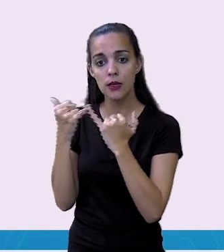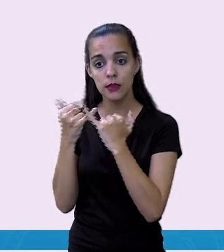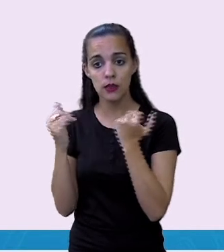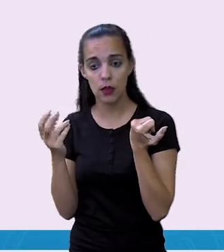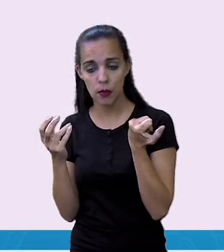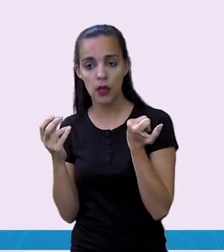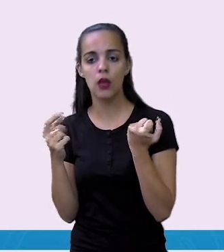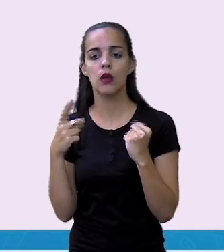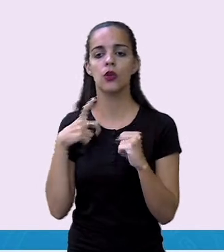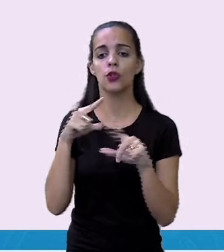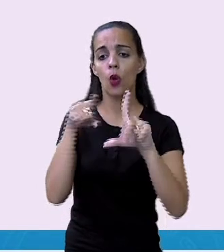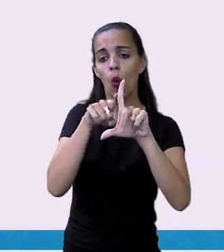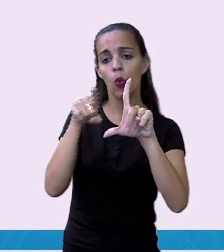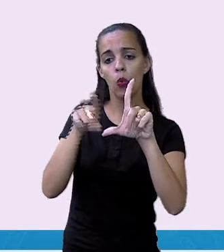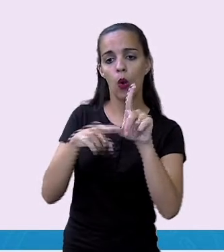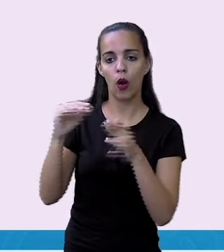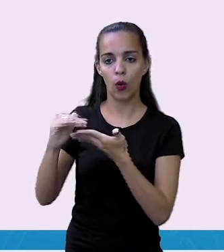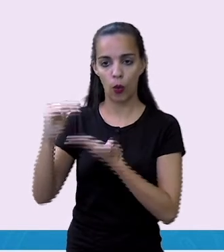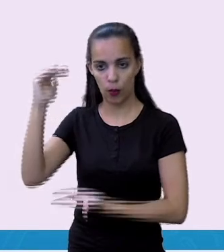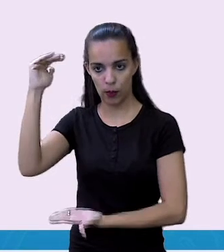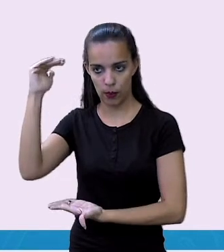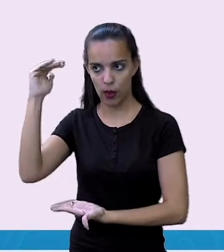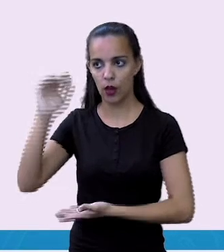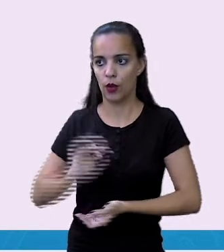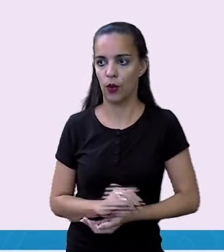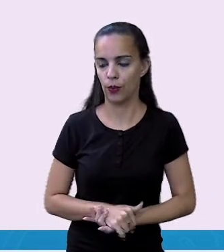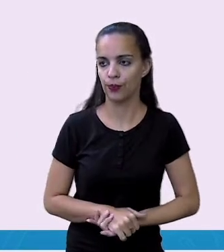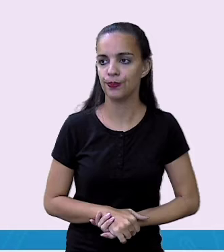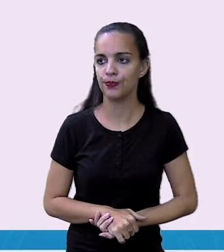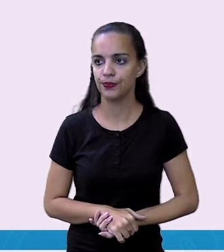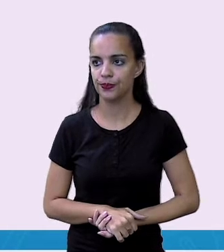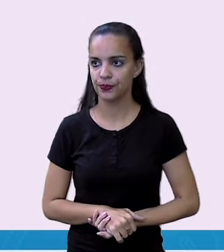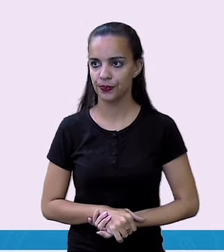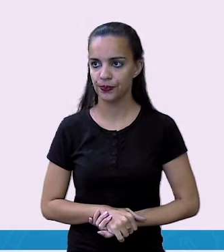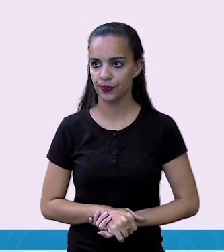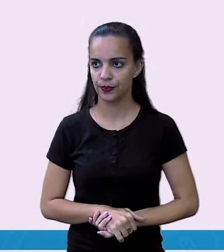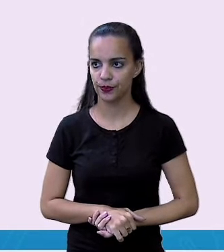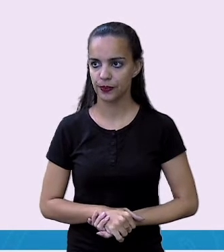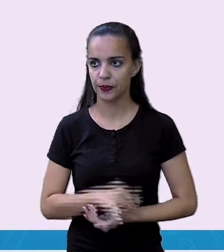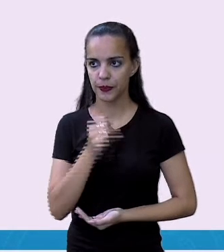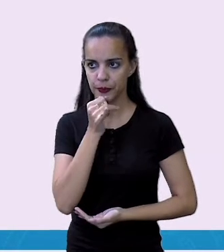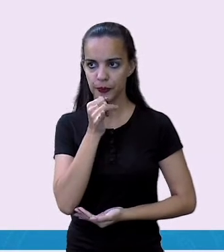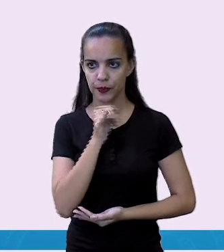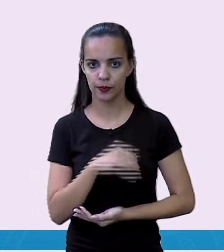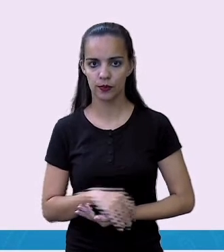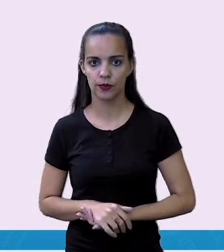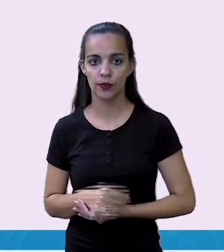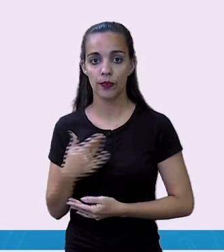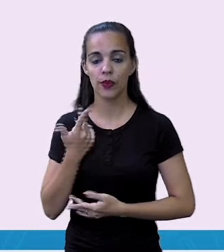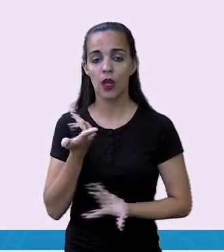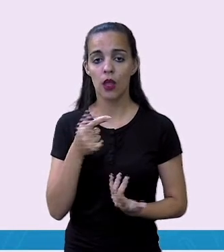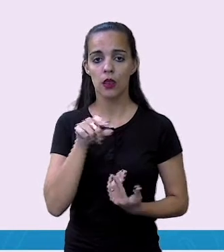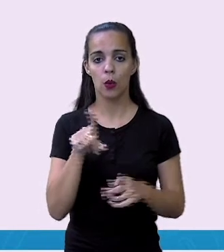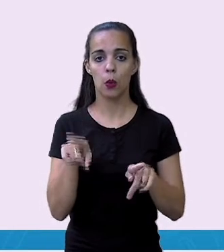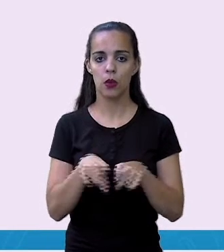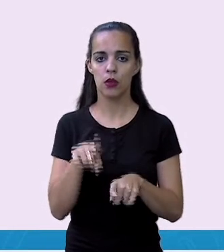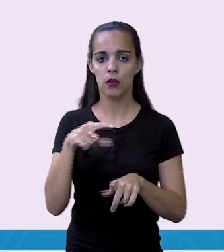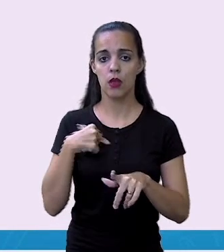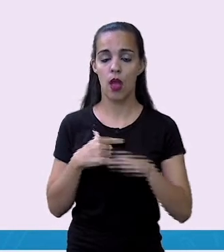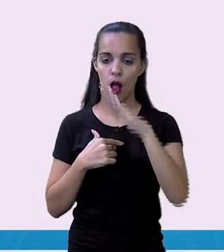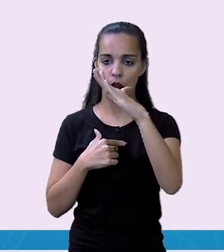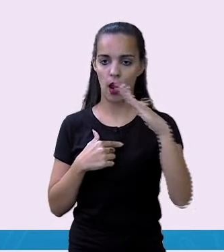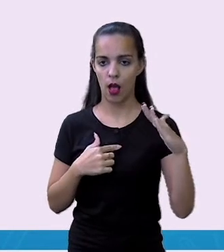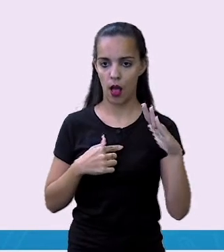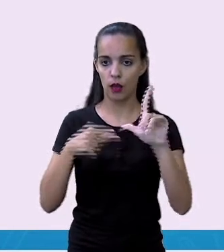triângulo maior. Qual é o caso de semelhança? Lado, ângulo